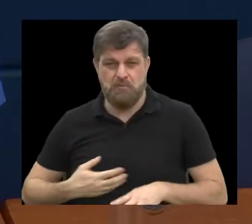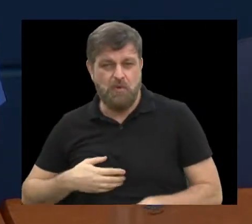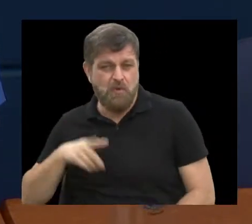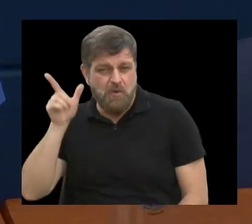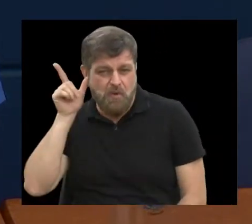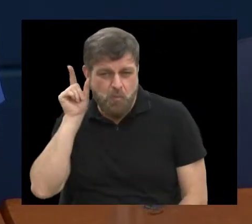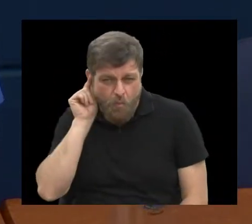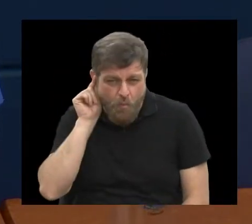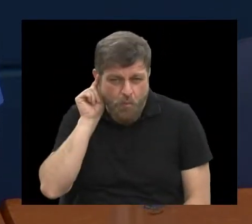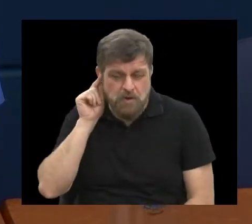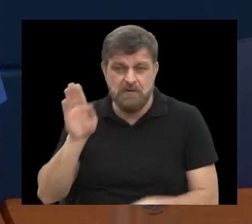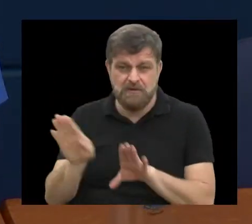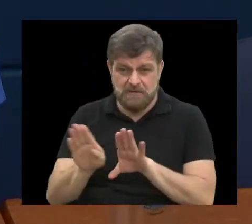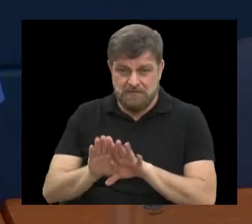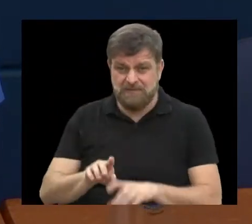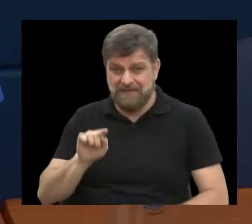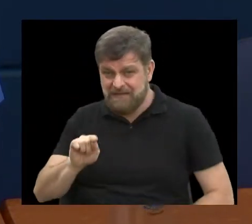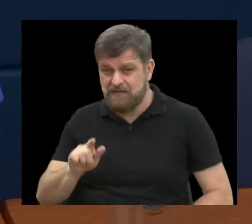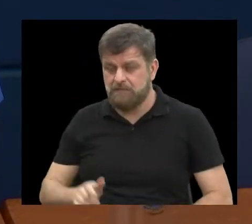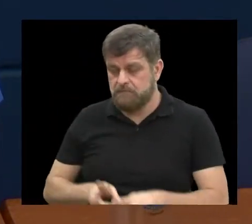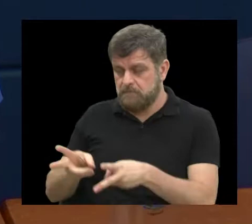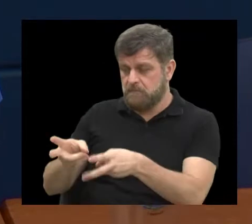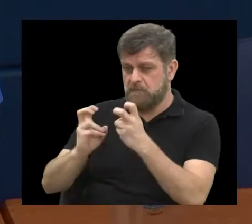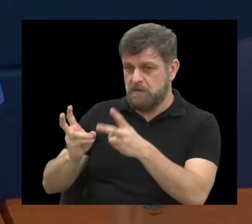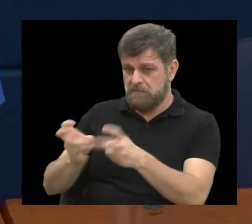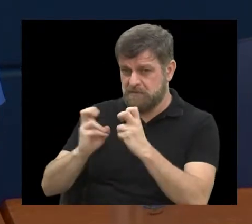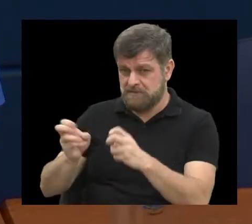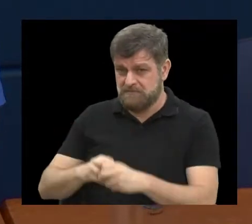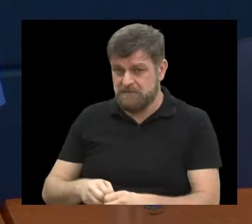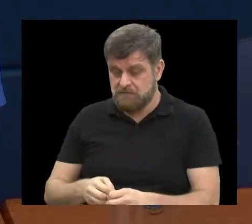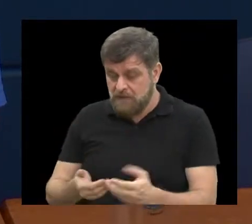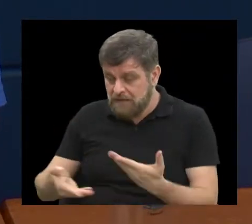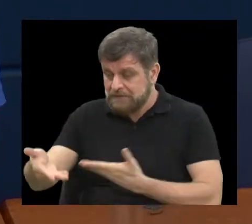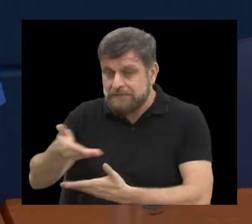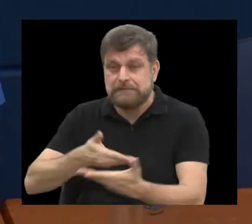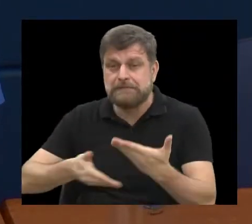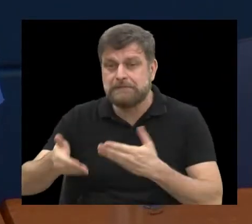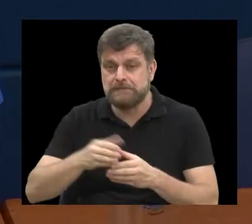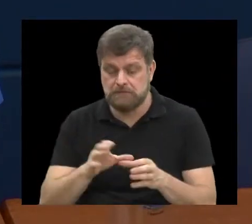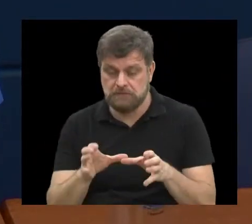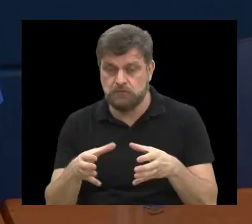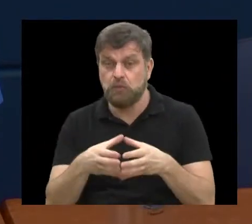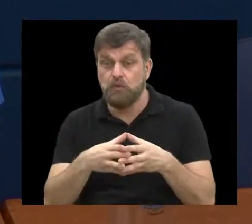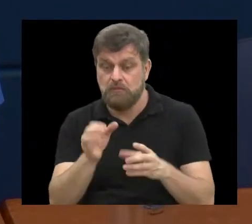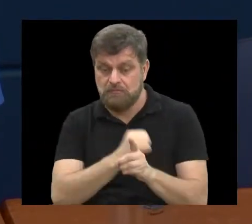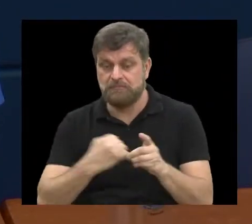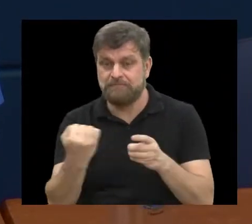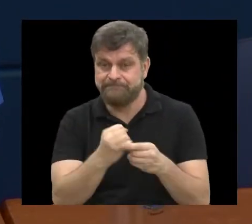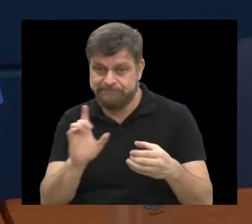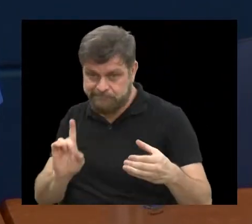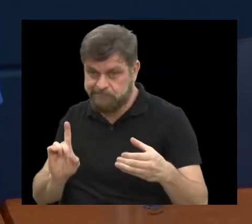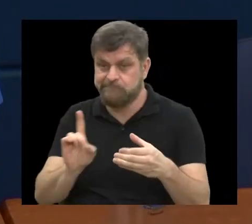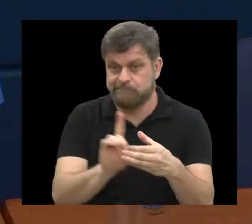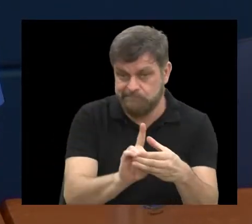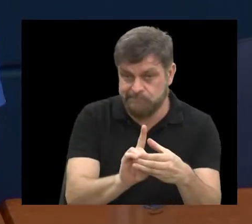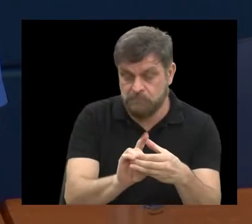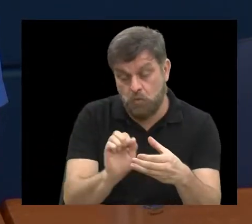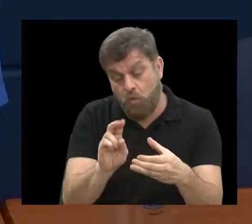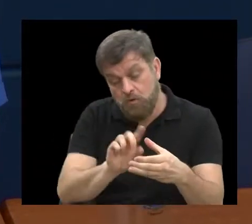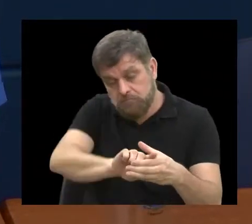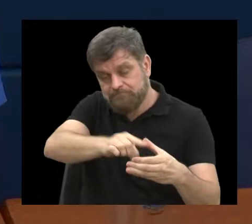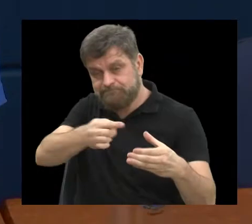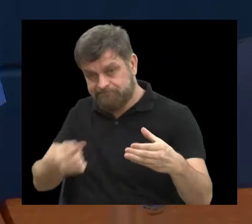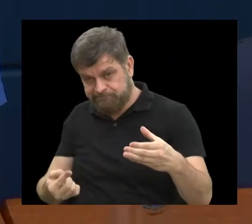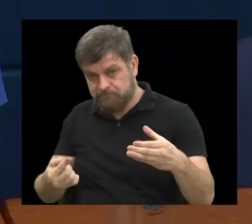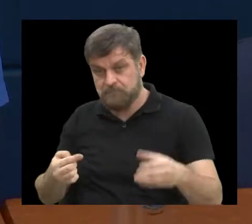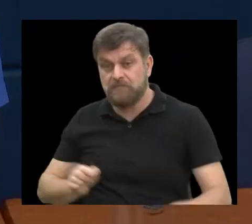auditiva. Ela é apreendida nessa interação com o meio, com o espaço social. Então, é aí que